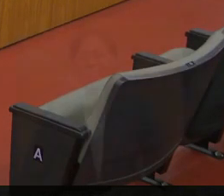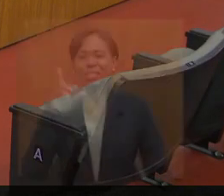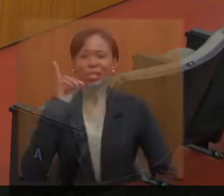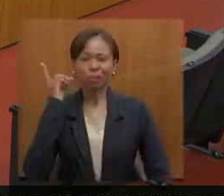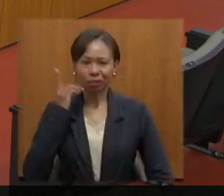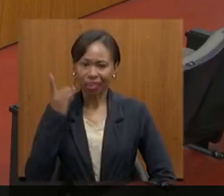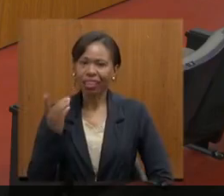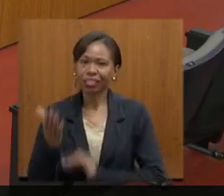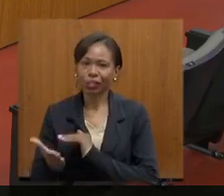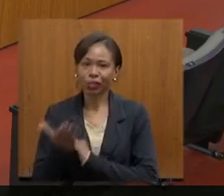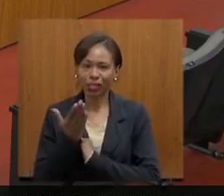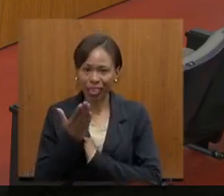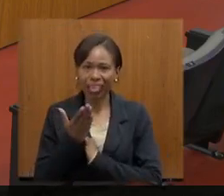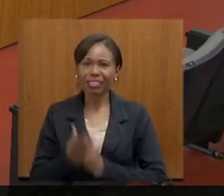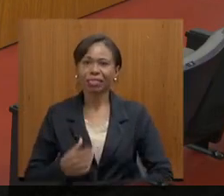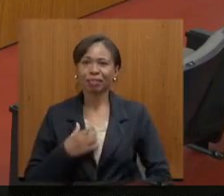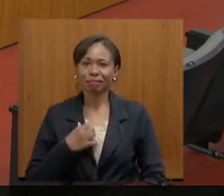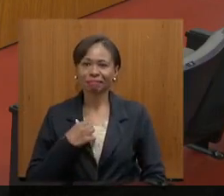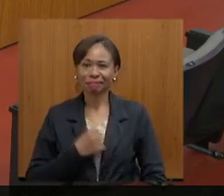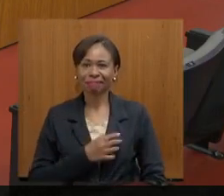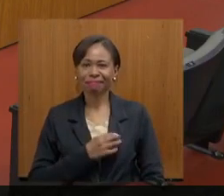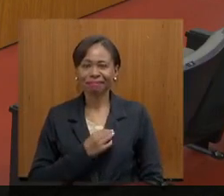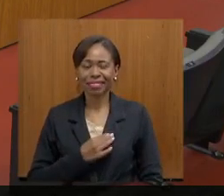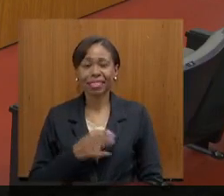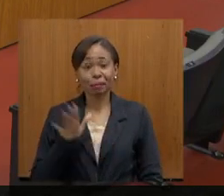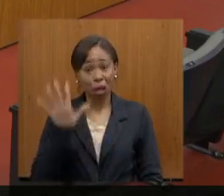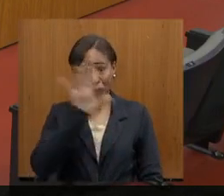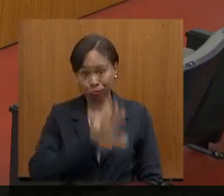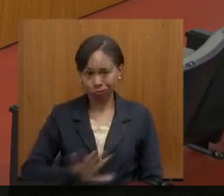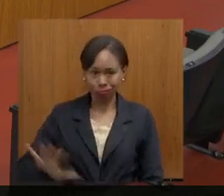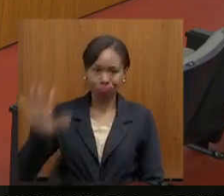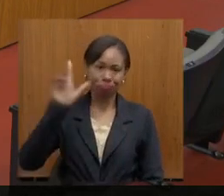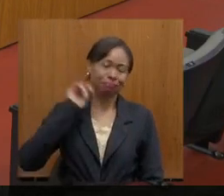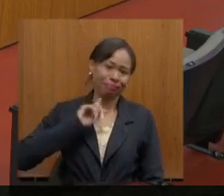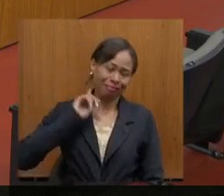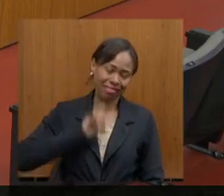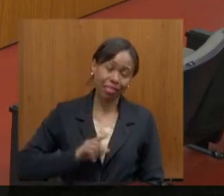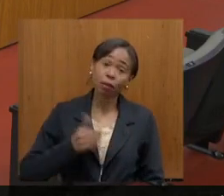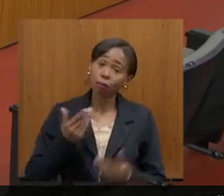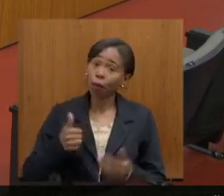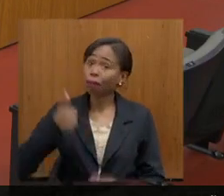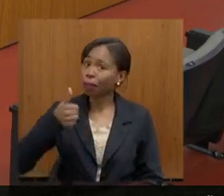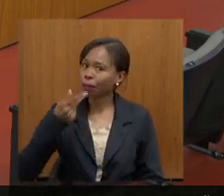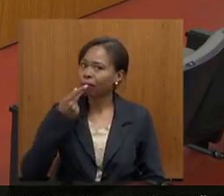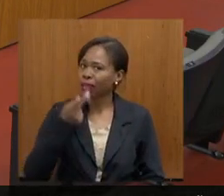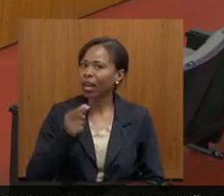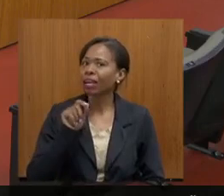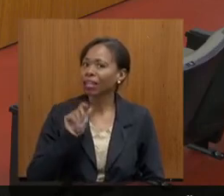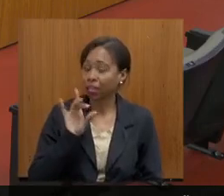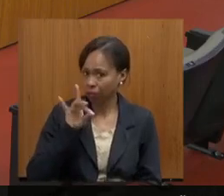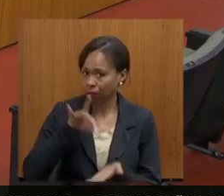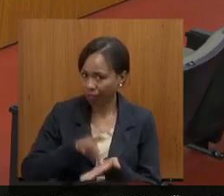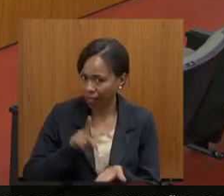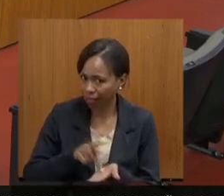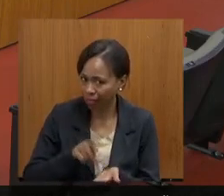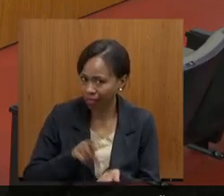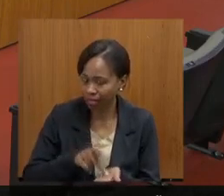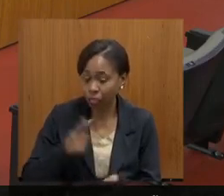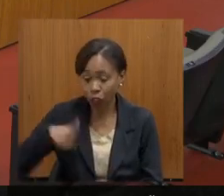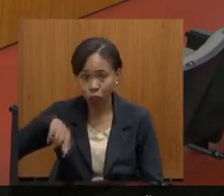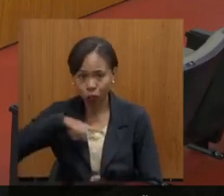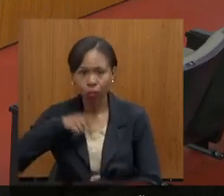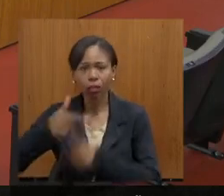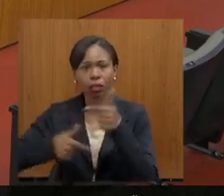bastante aí pela fresta Minas Gerais da fora primeiramente dizer que realmente nós estamos trabalhando